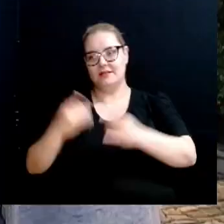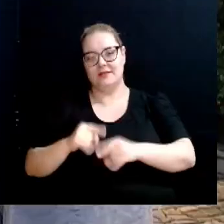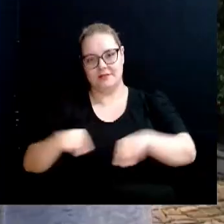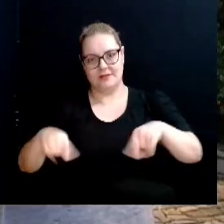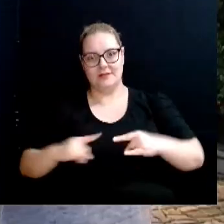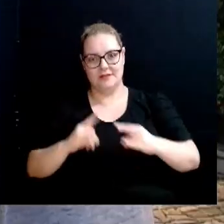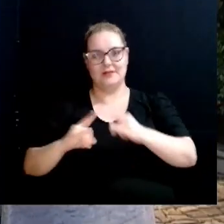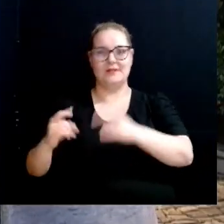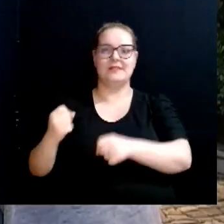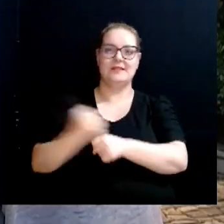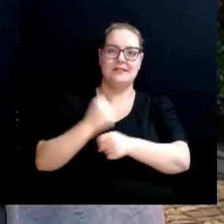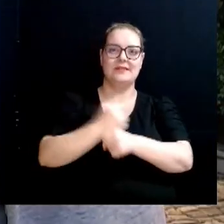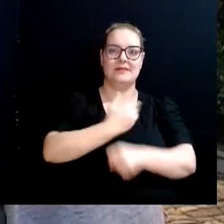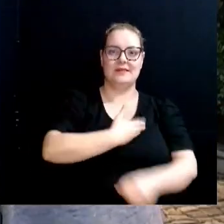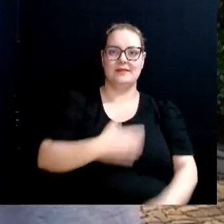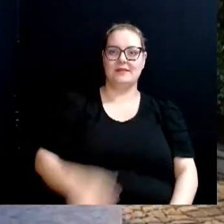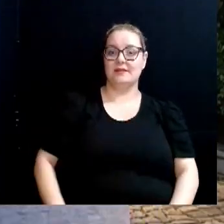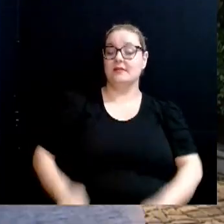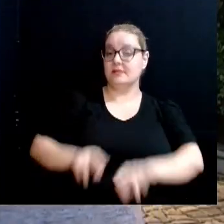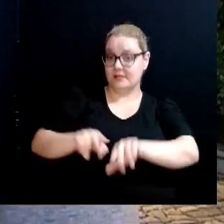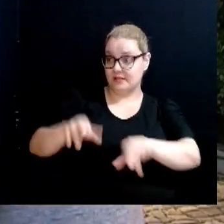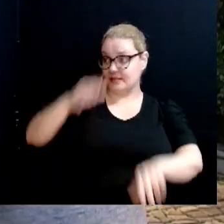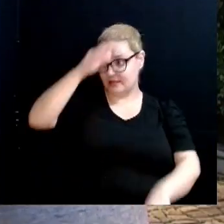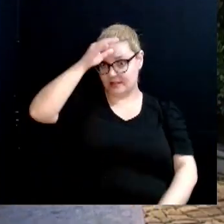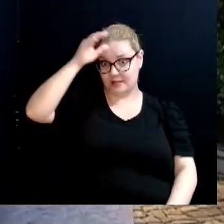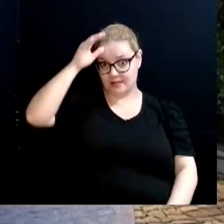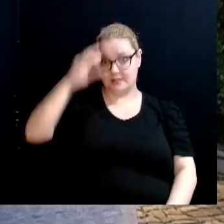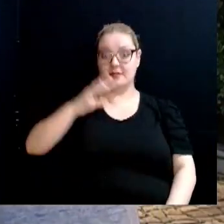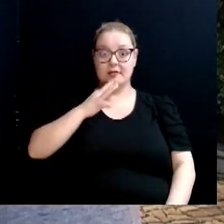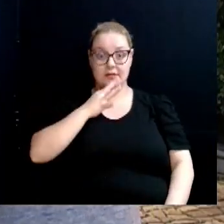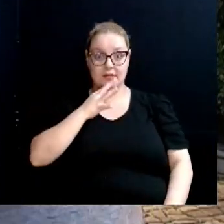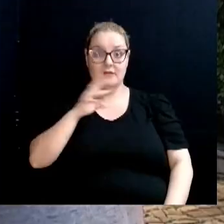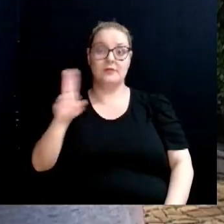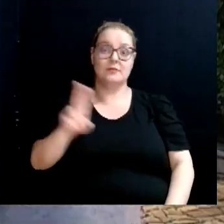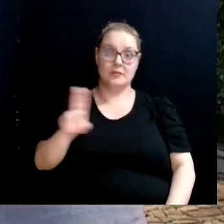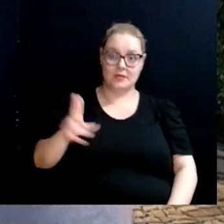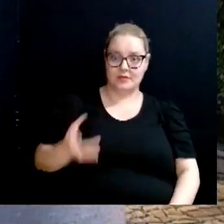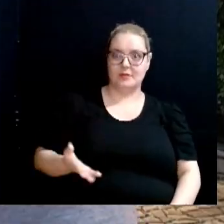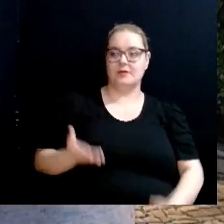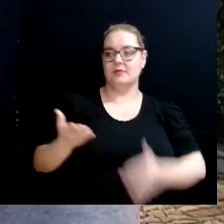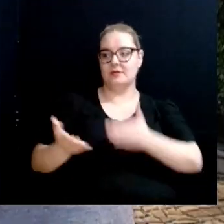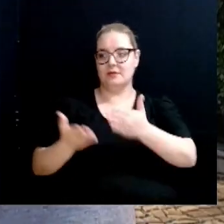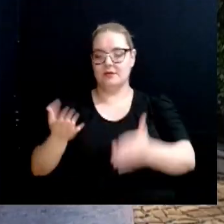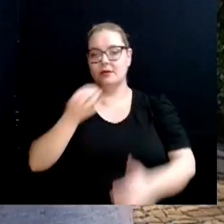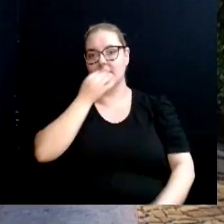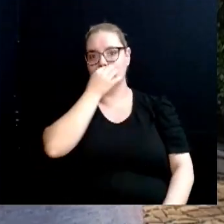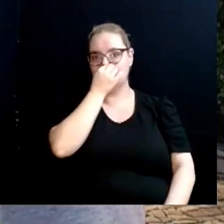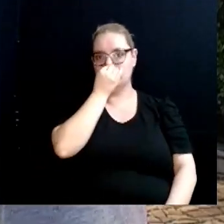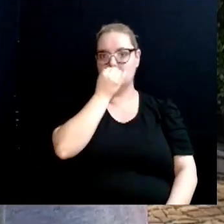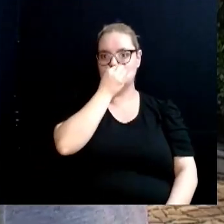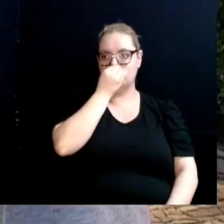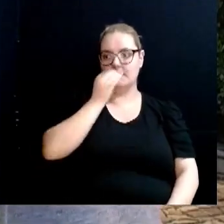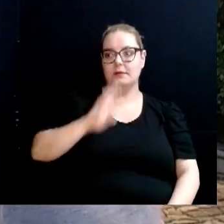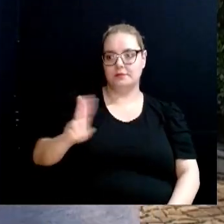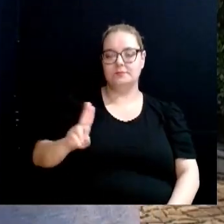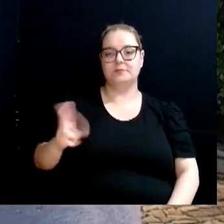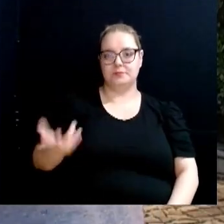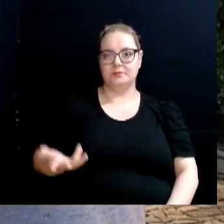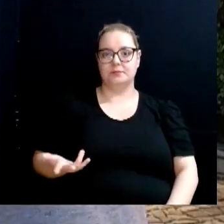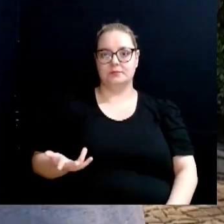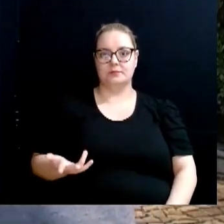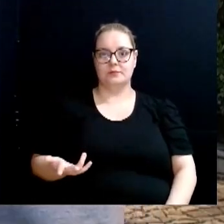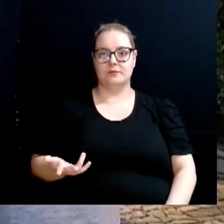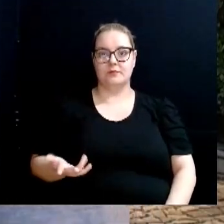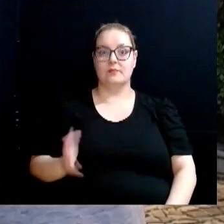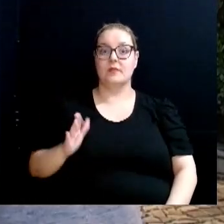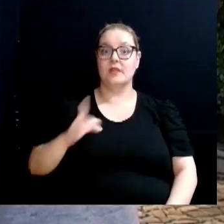amizade, né? Muitos clientes a gente conhece pelo nome, trata pelo nome deles, tudo, né? E já tem aquele vínculo